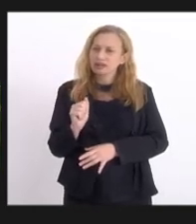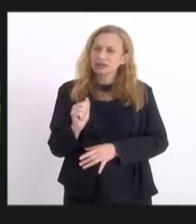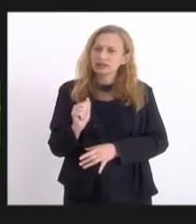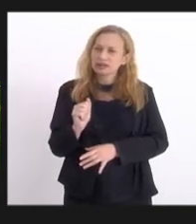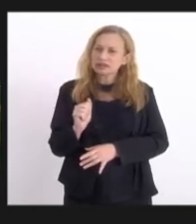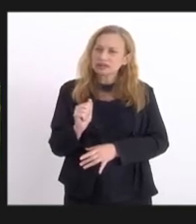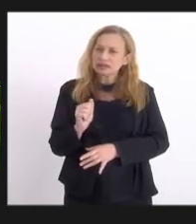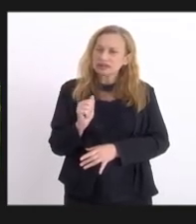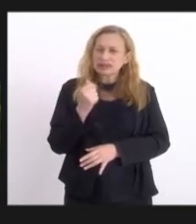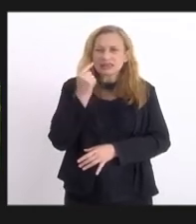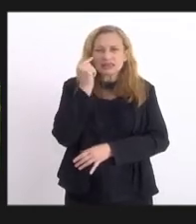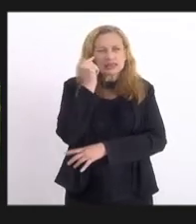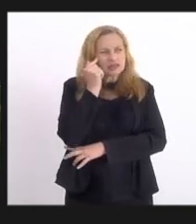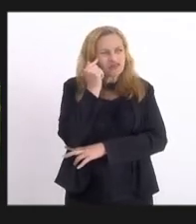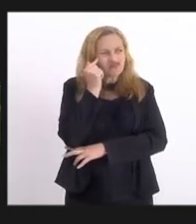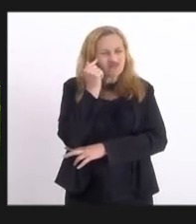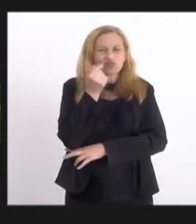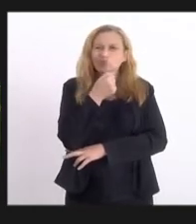E aí,